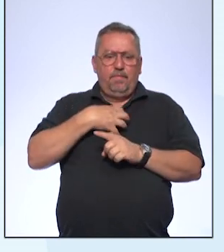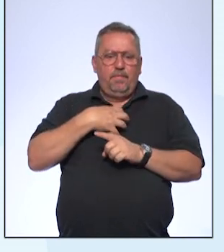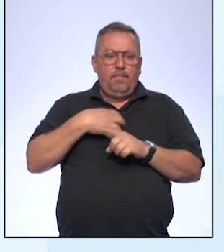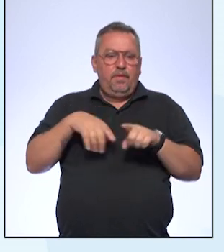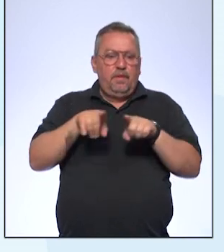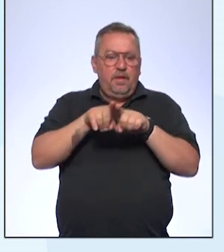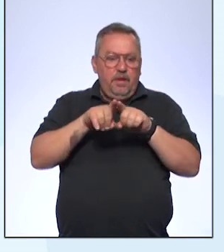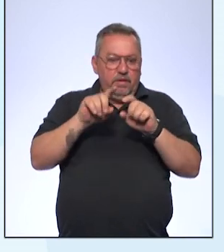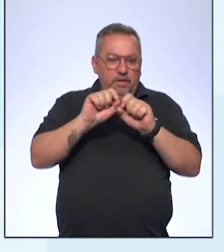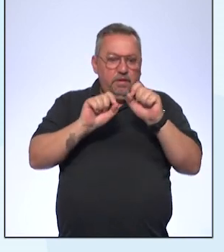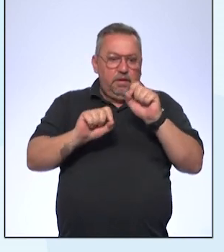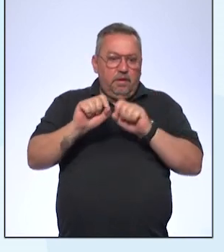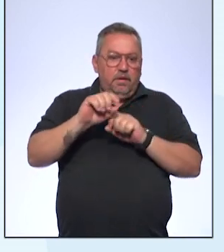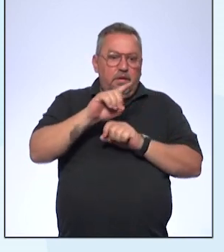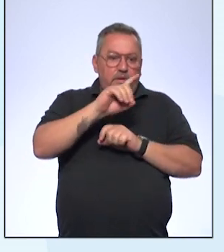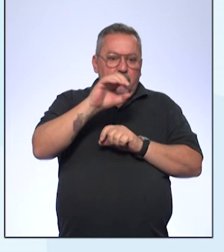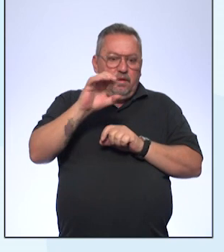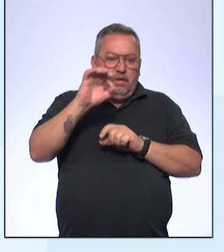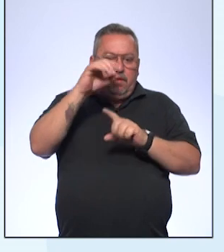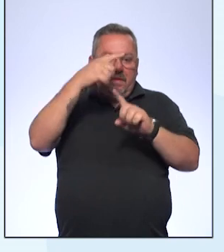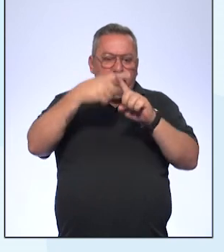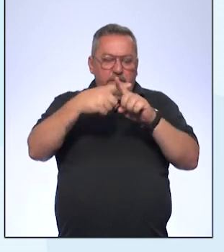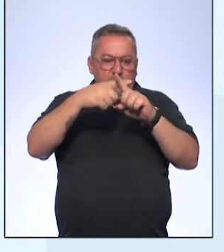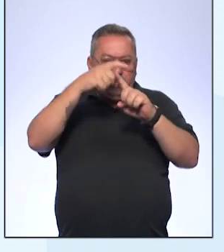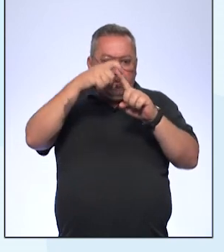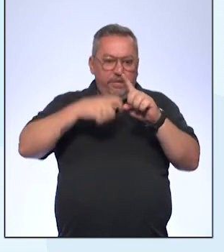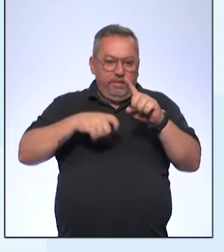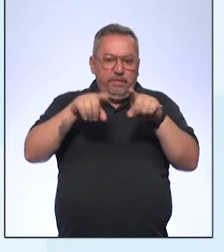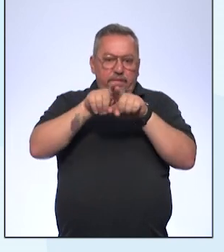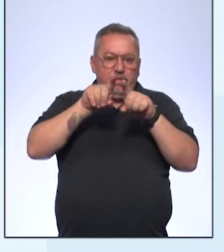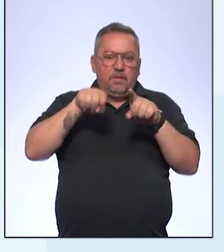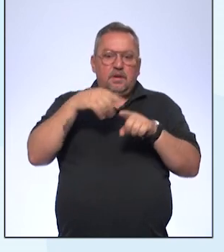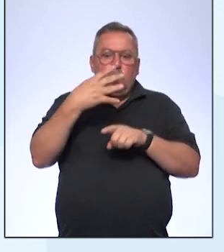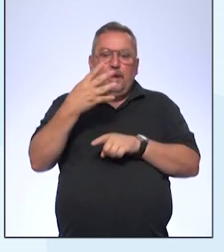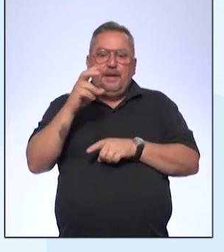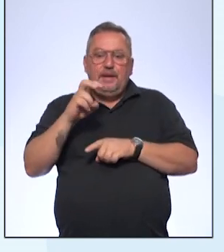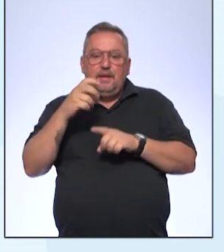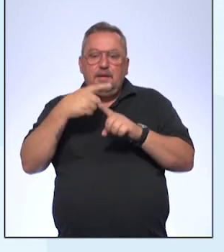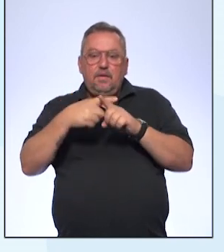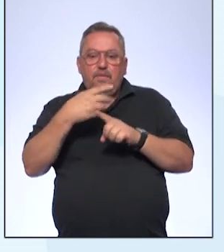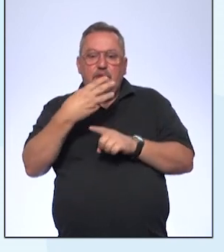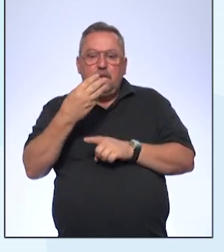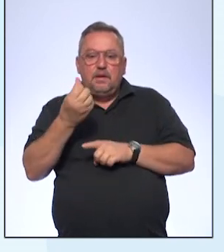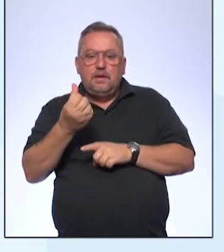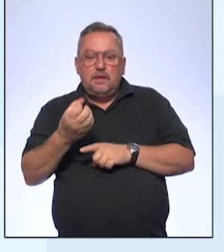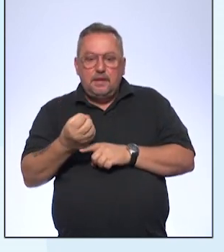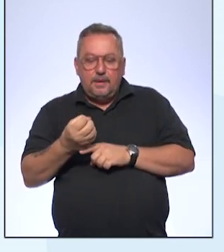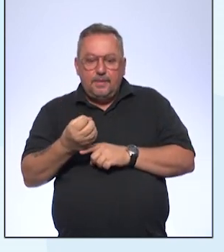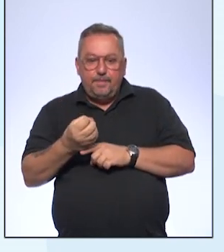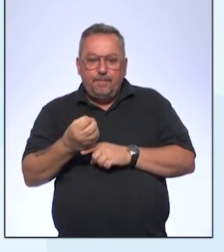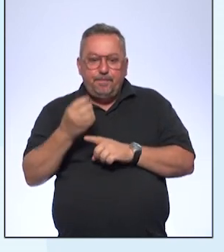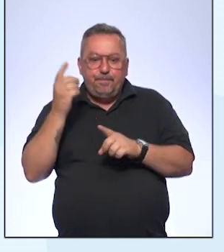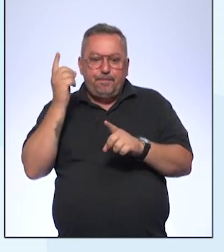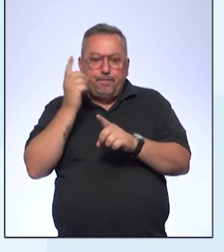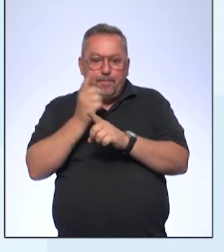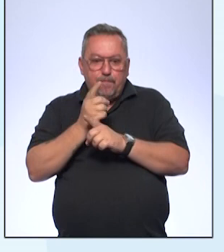fiz 100 vezes x e depois 45 vezes 360.